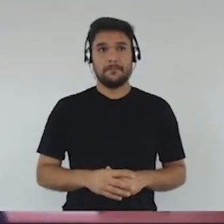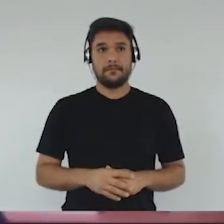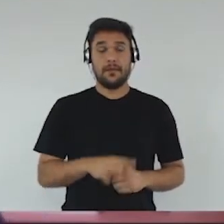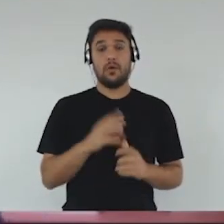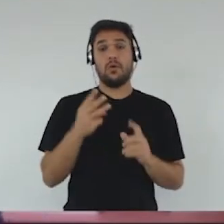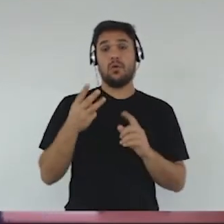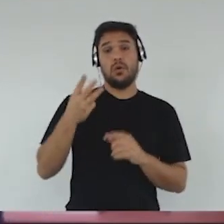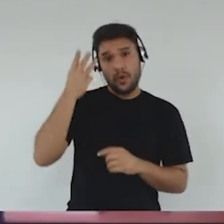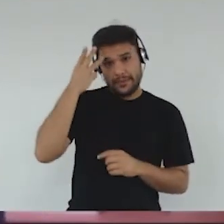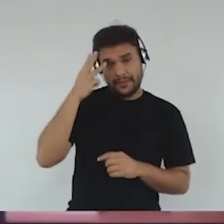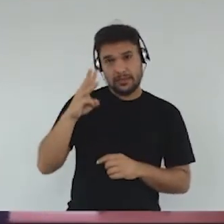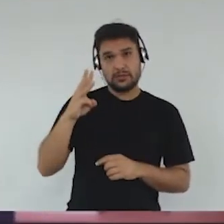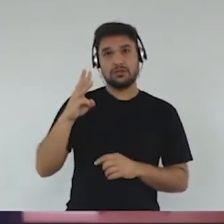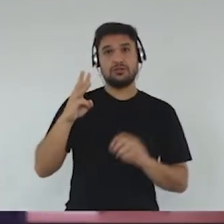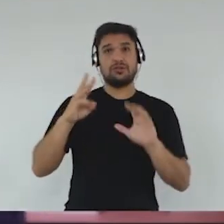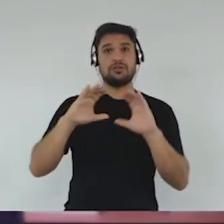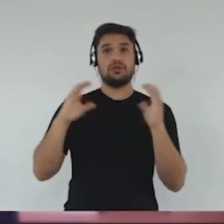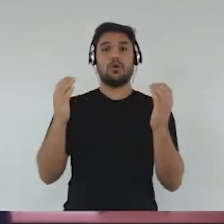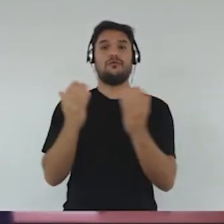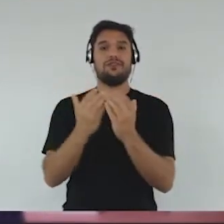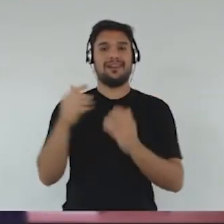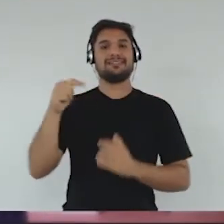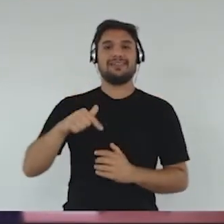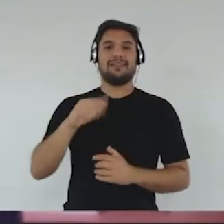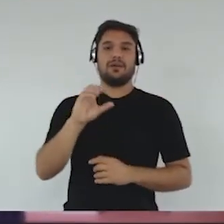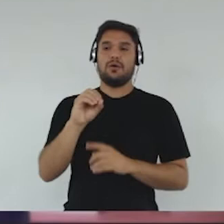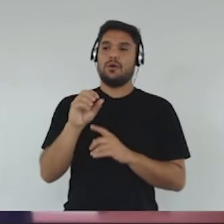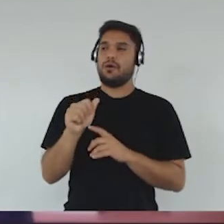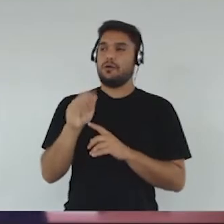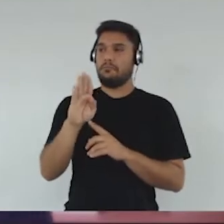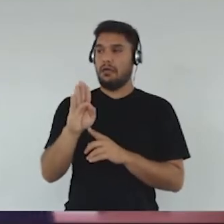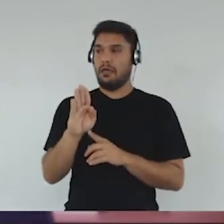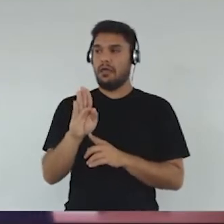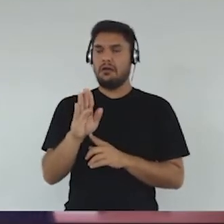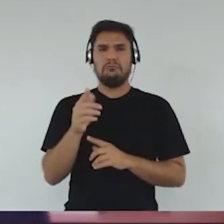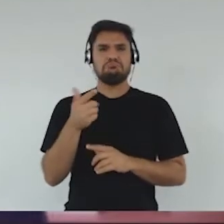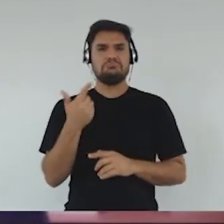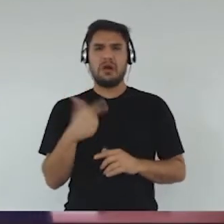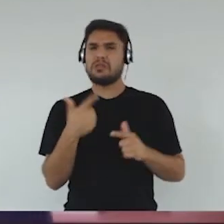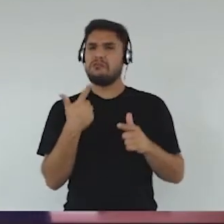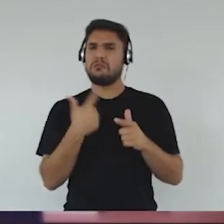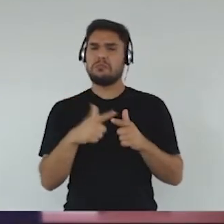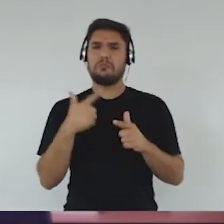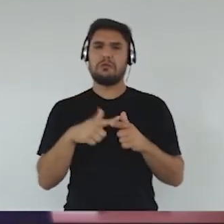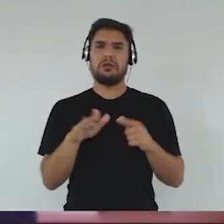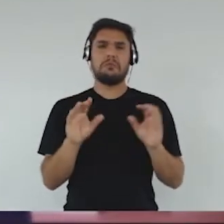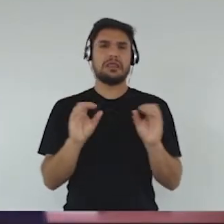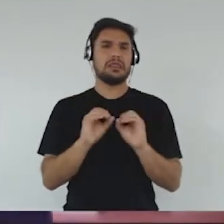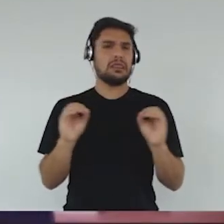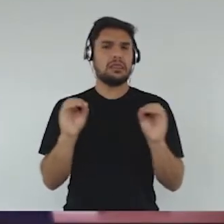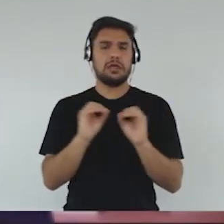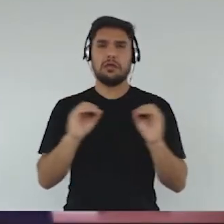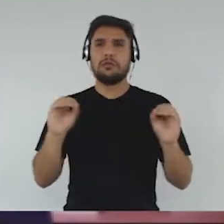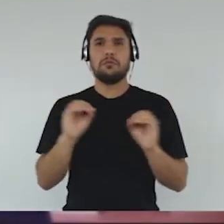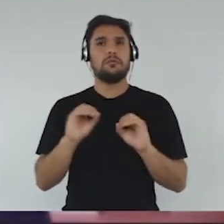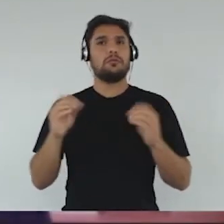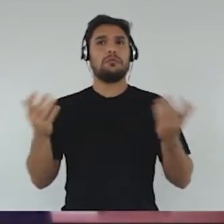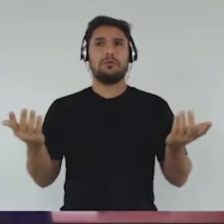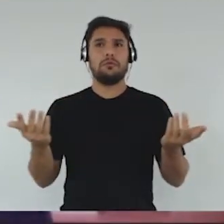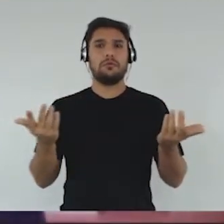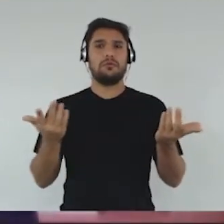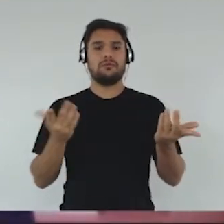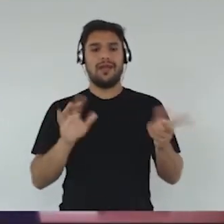terceiro dia de conferência da OAB, sem nenhum contratempo no plano